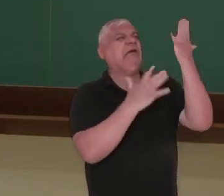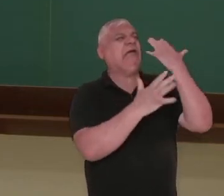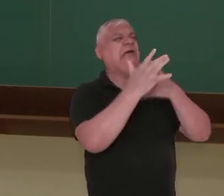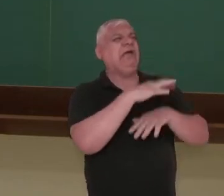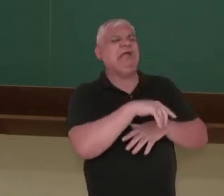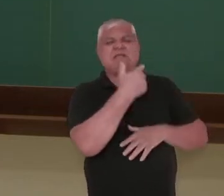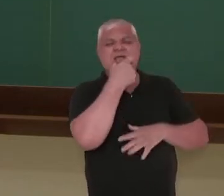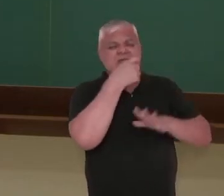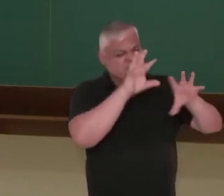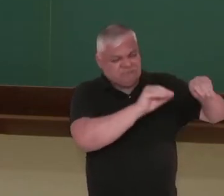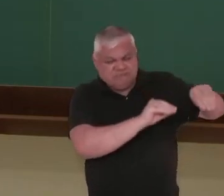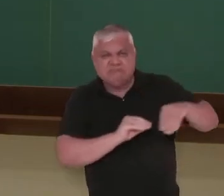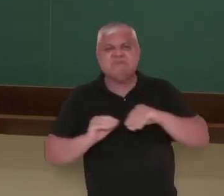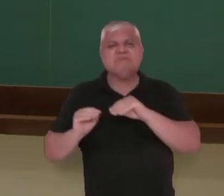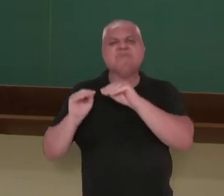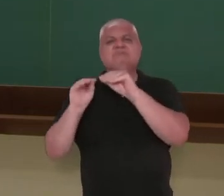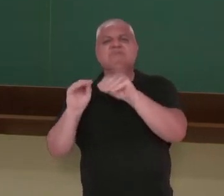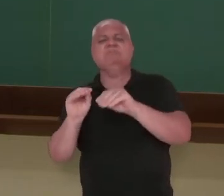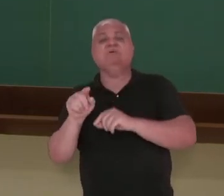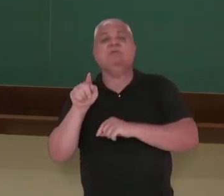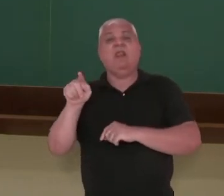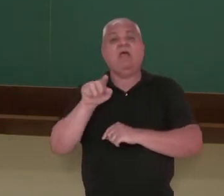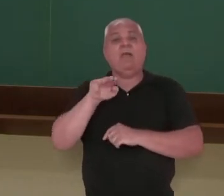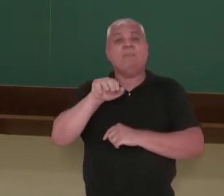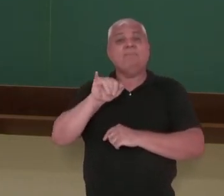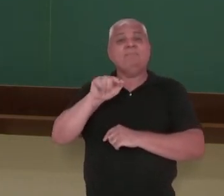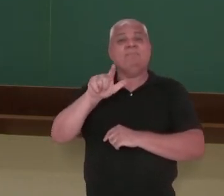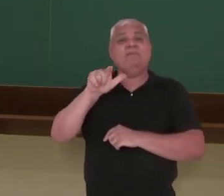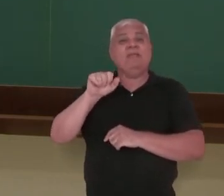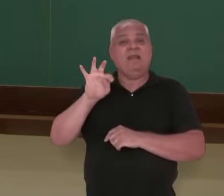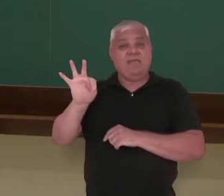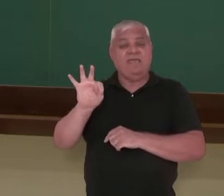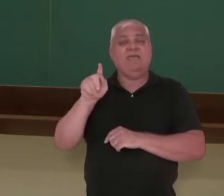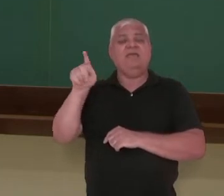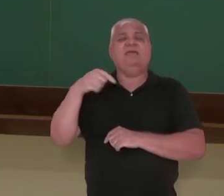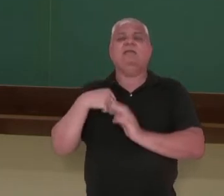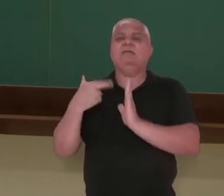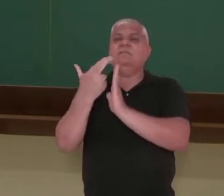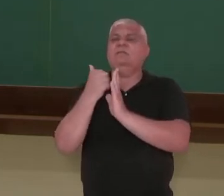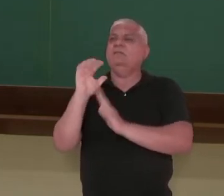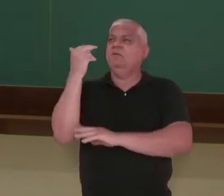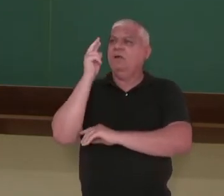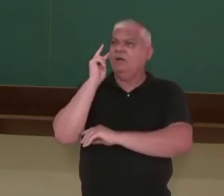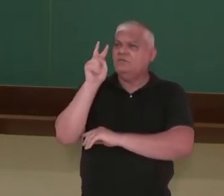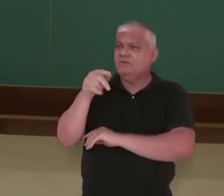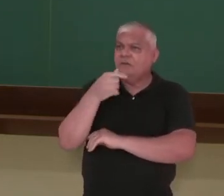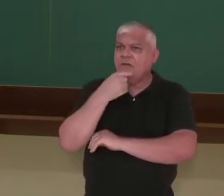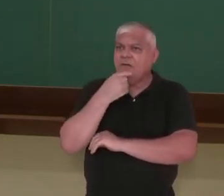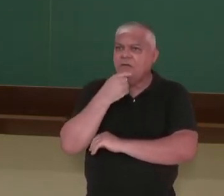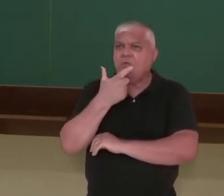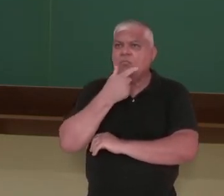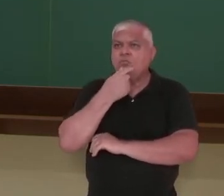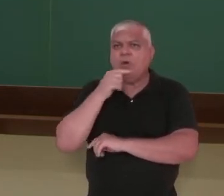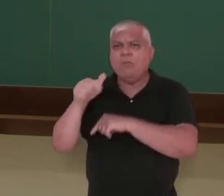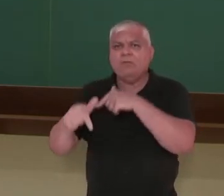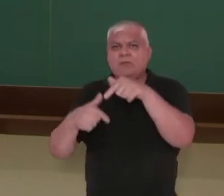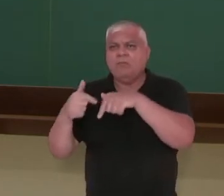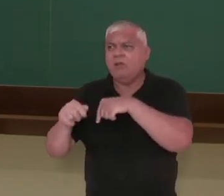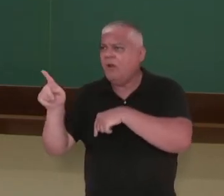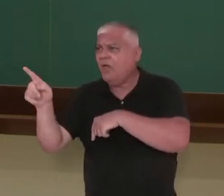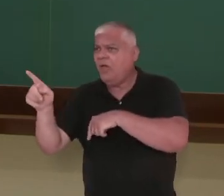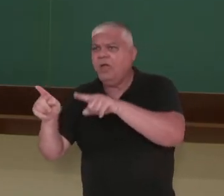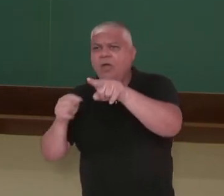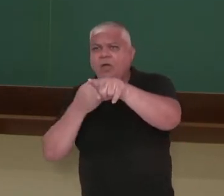da temática oficial dos grandes salões. E o Millet está junto com esse grupo pintando as paisagens. Só que o Millet dá uma olhadinha e começa a ver um trabalhador ali, um trabalhador aqui, e